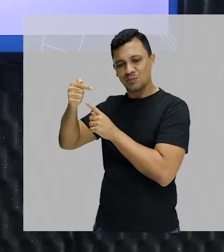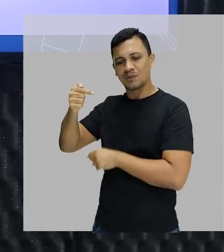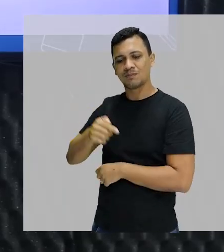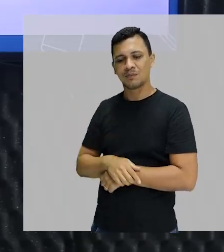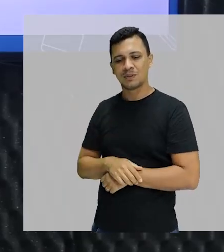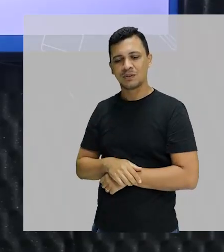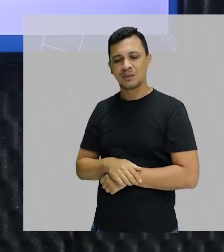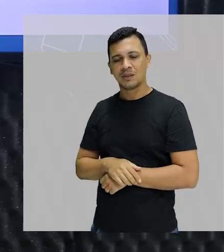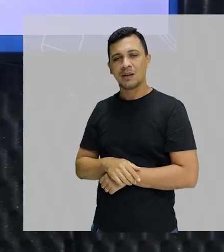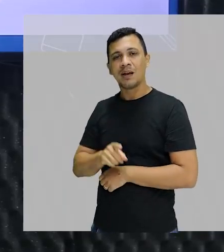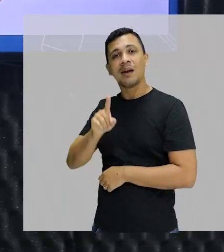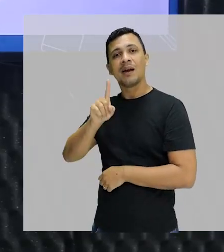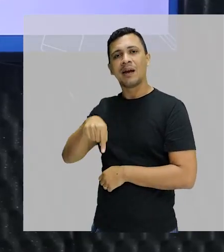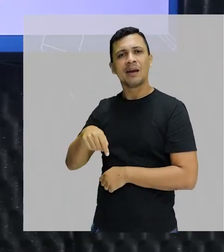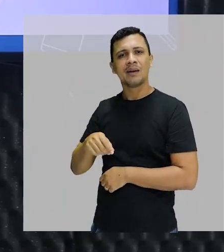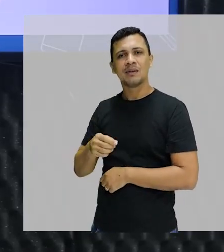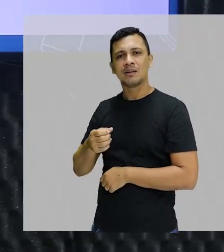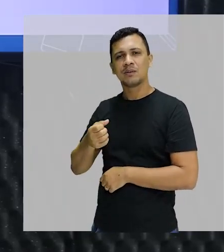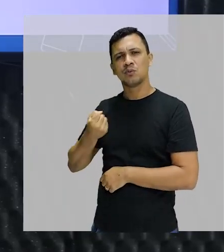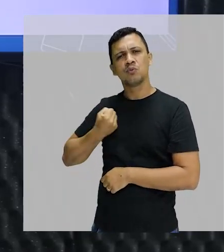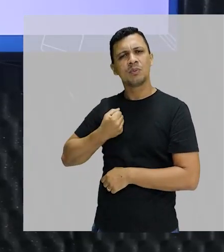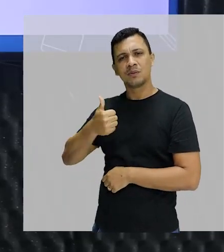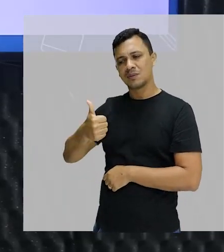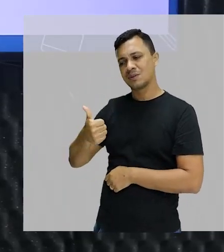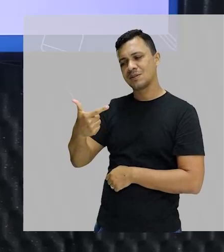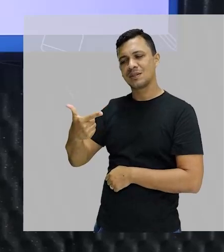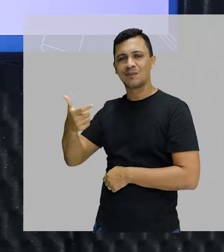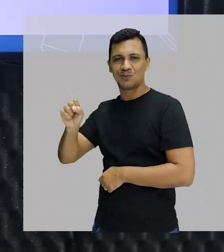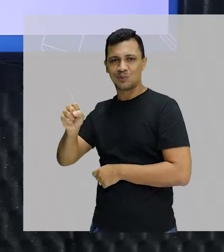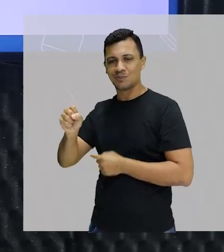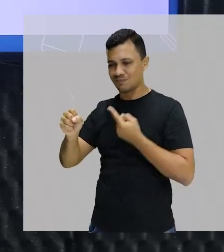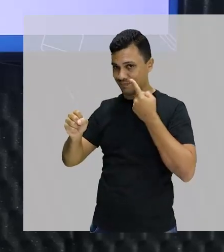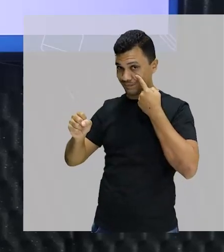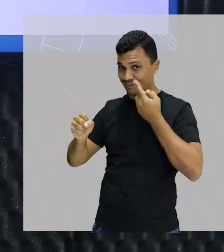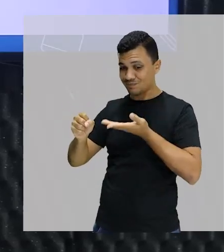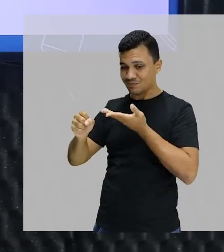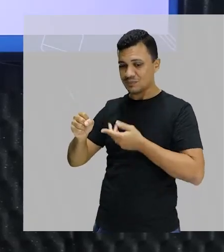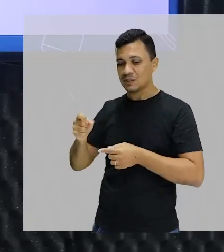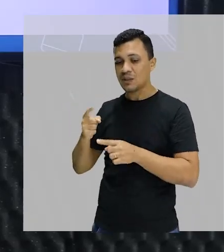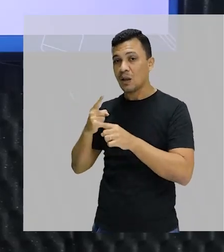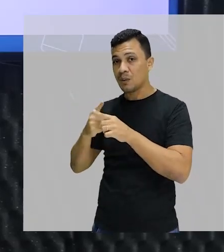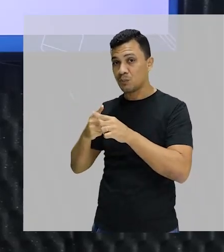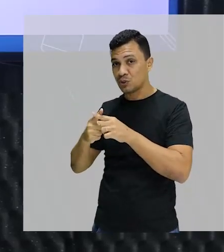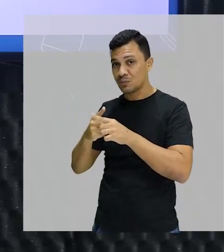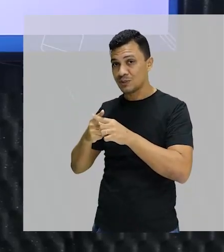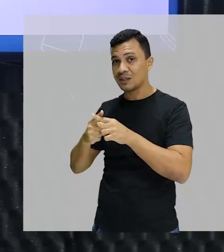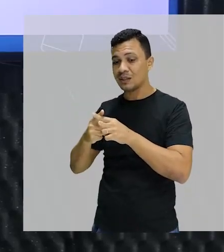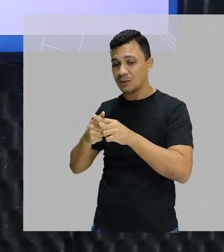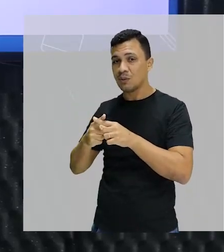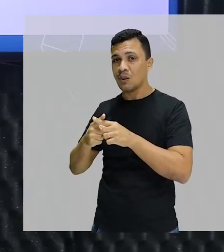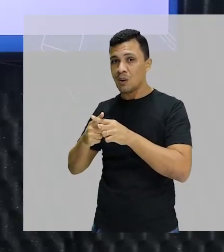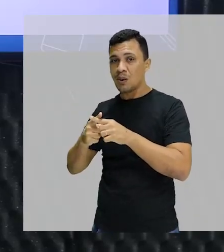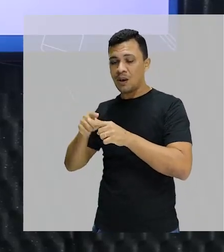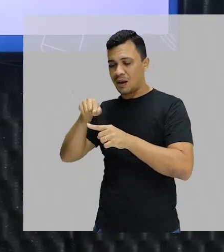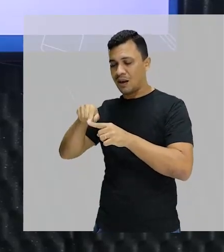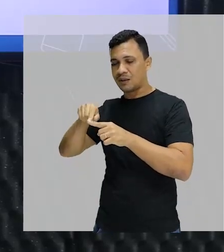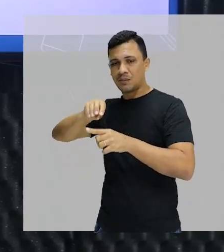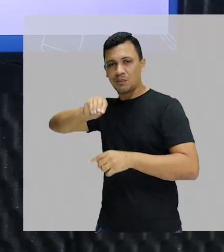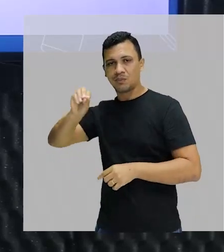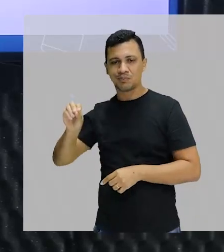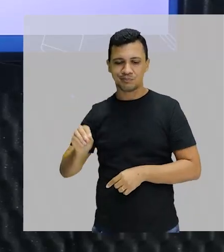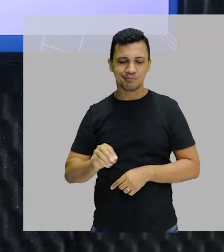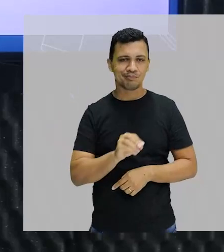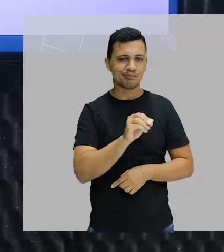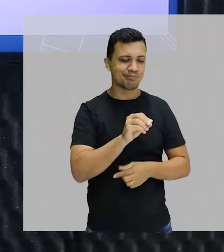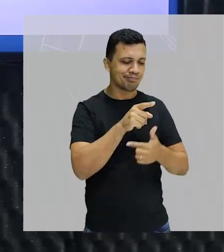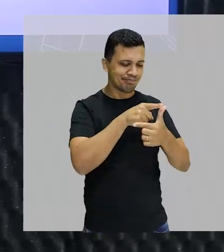a sétima corresponde ao número 128. Veja que ele está multiplicando, então ele vai mudar de membro com a operação inversa,